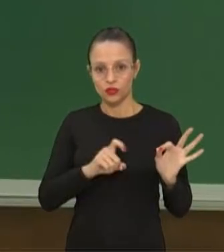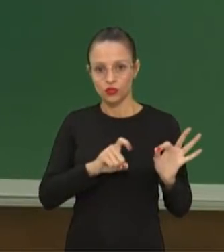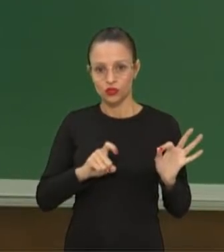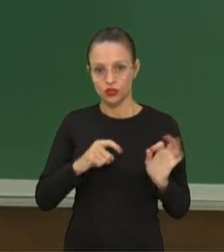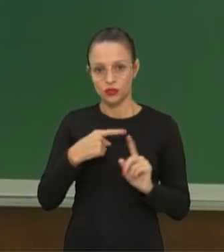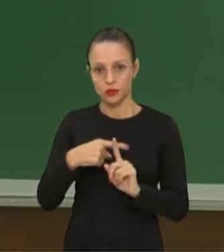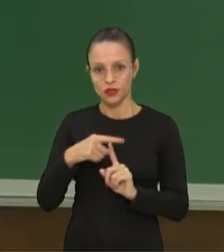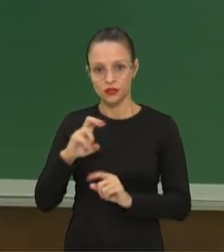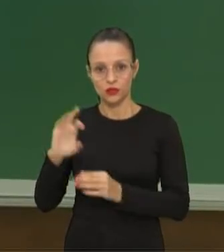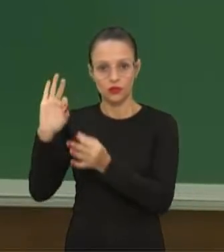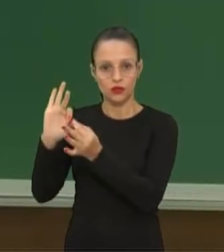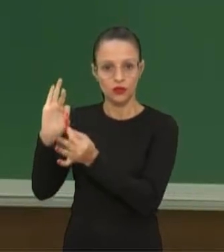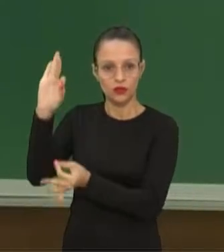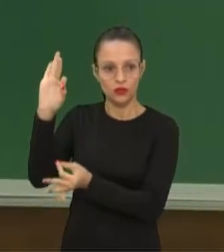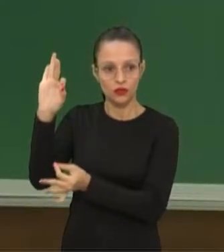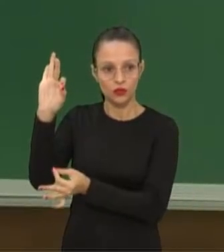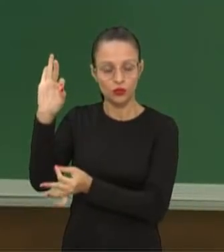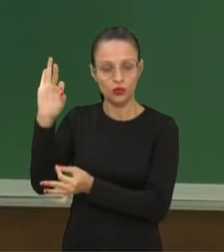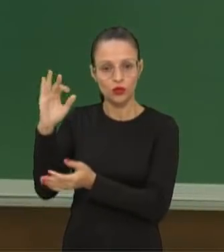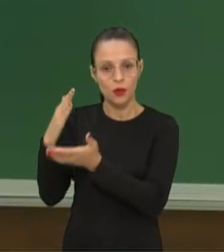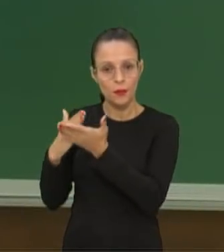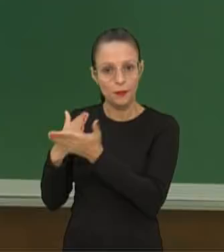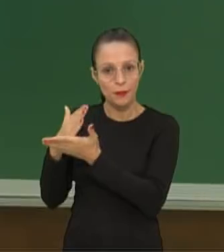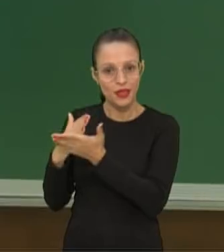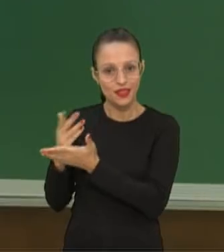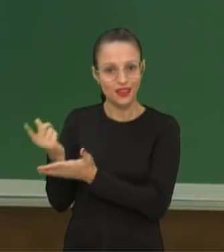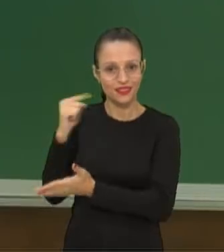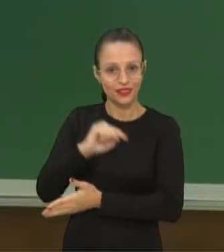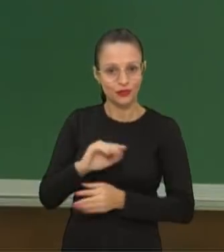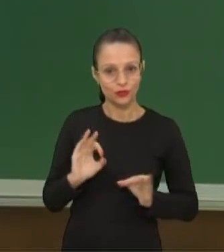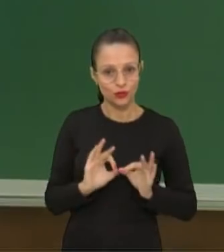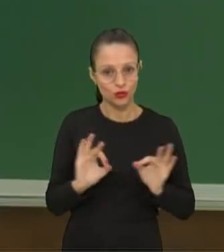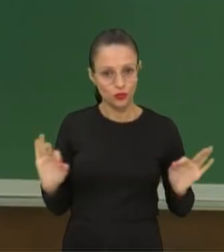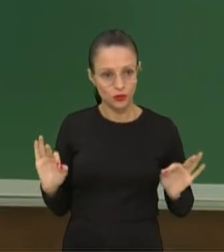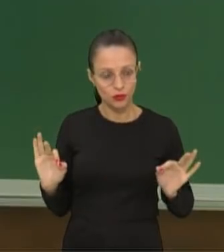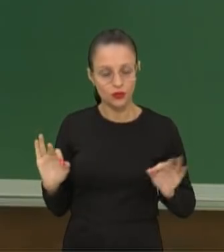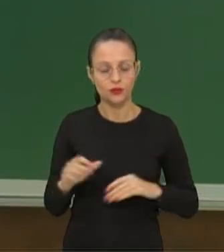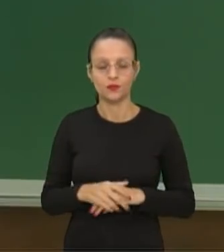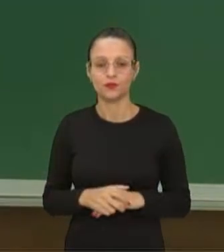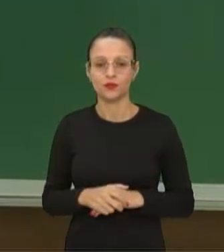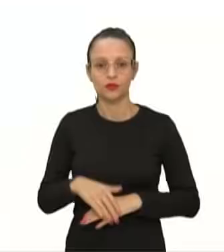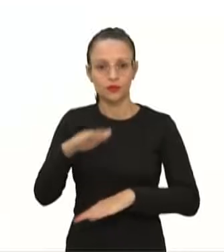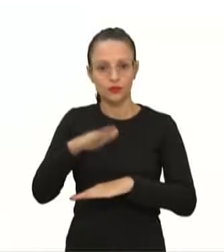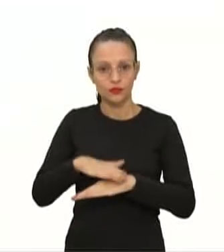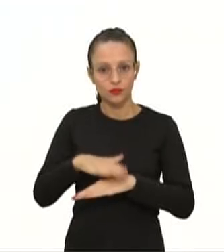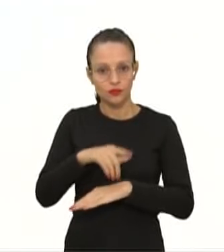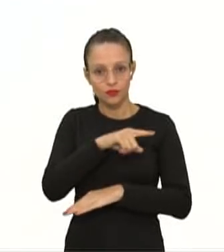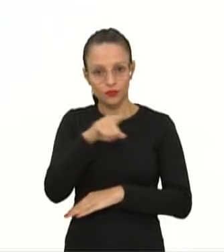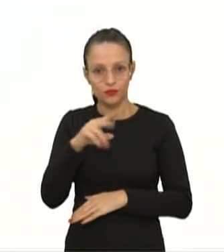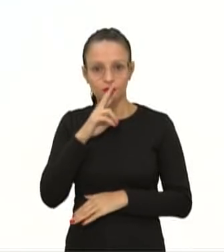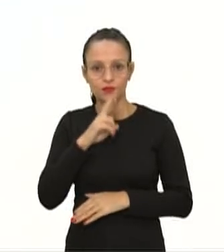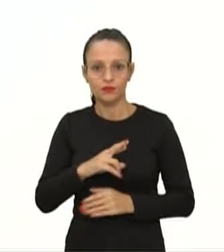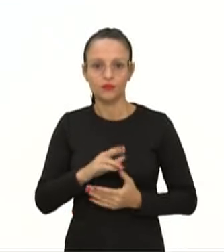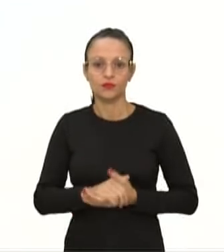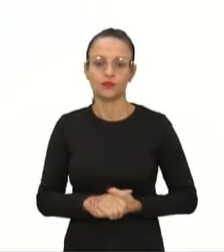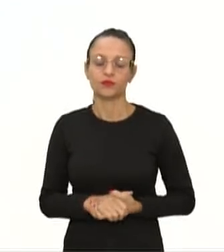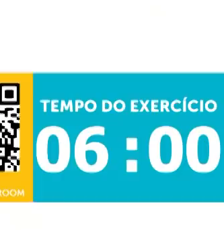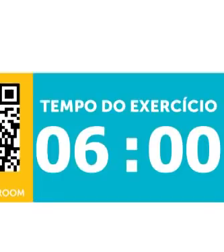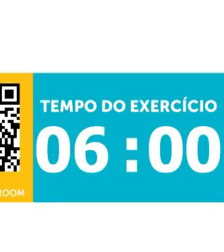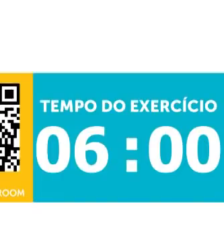5 e a largura é o quê? É a metade do comprimento. X mais 5 sobre 2. Te dou um tempinho e já volto com a resposta.